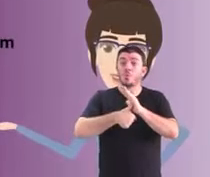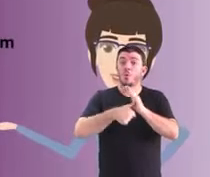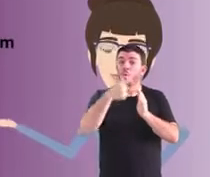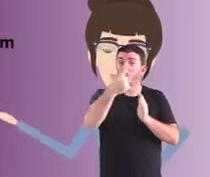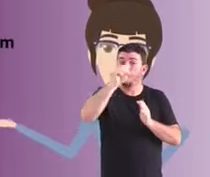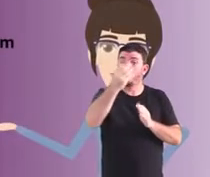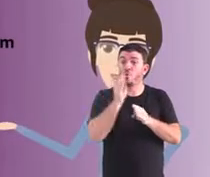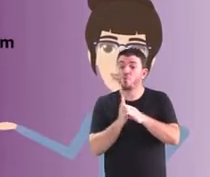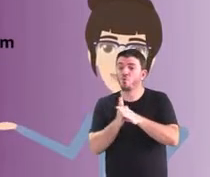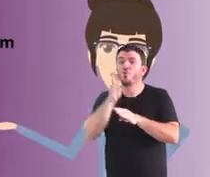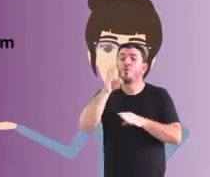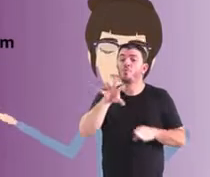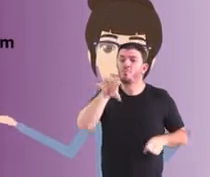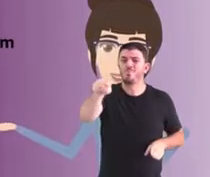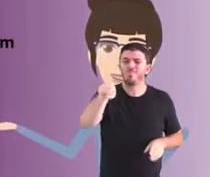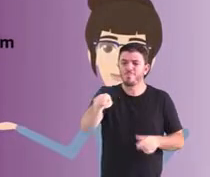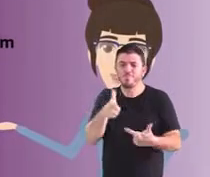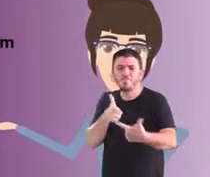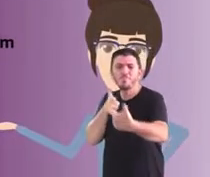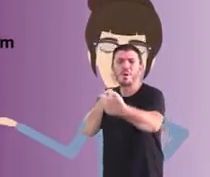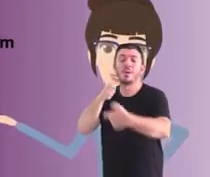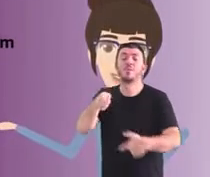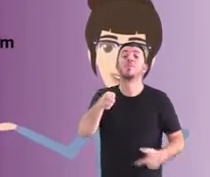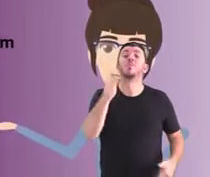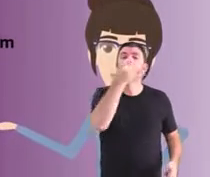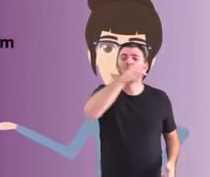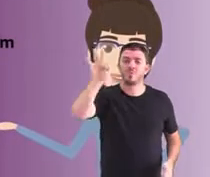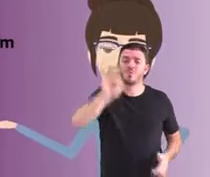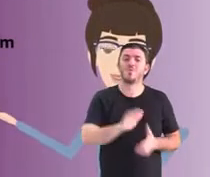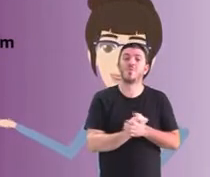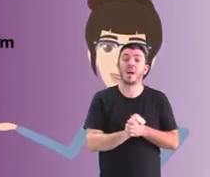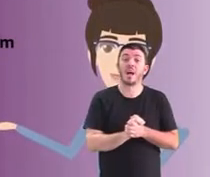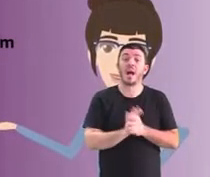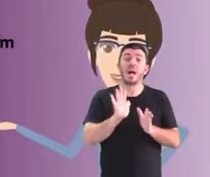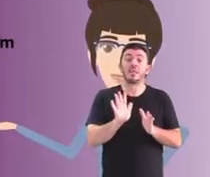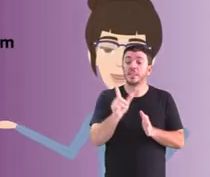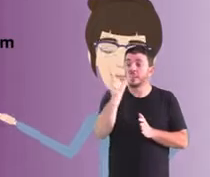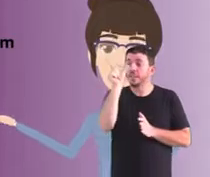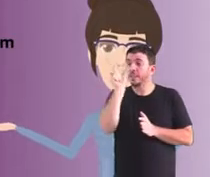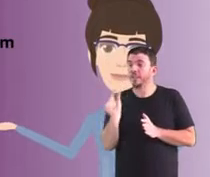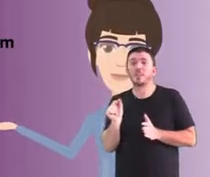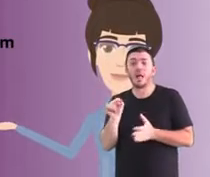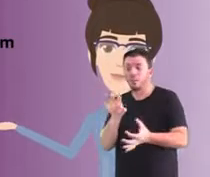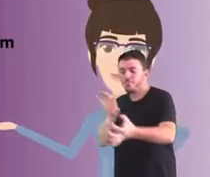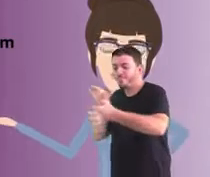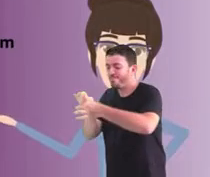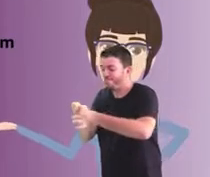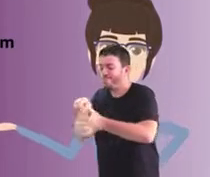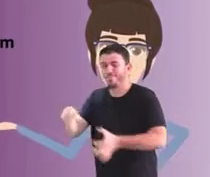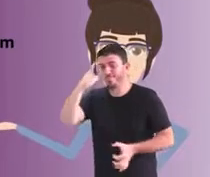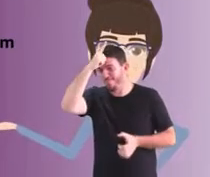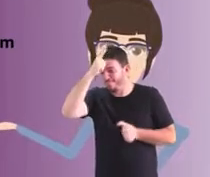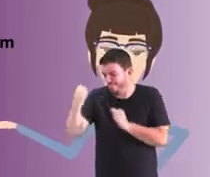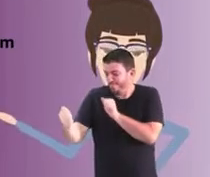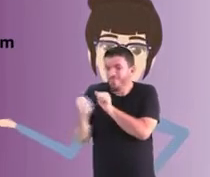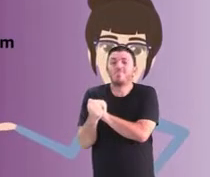Ainda em 1940, Itália aliou-se à Alemanha, formando o eixo Roma-Berlim. A região